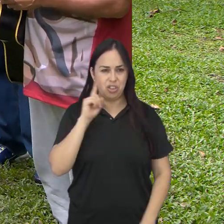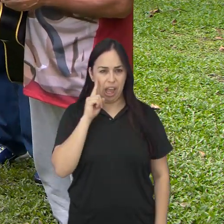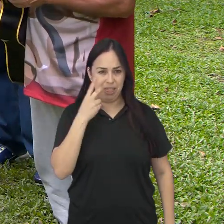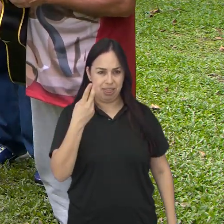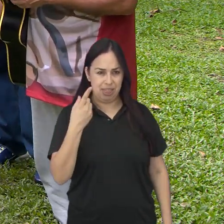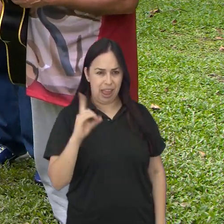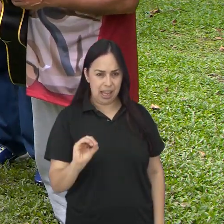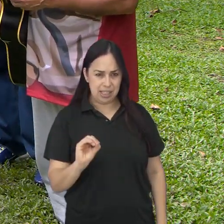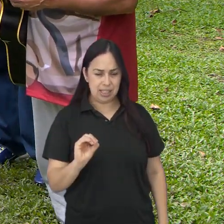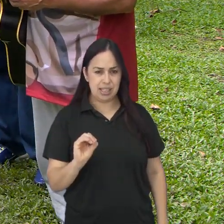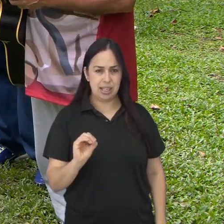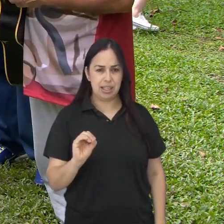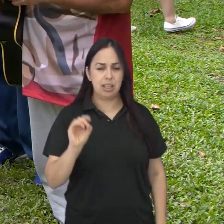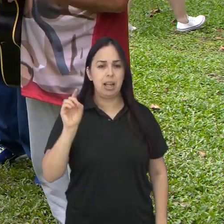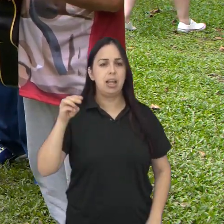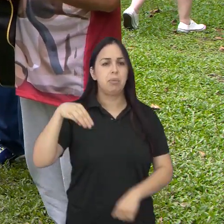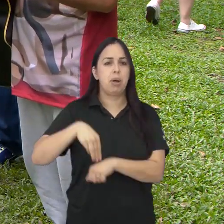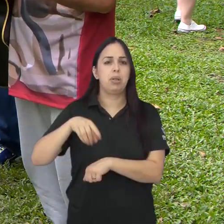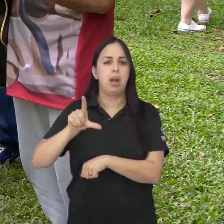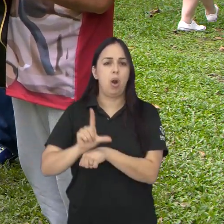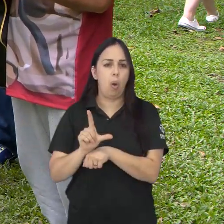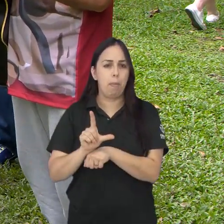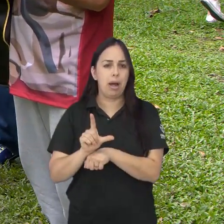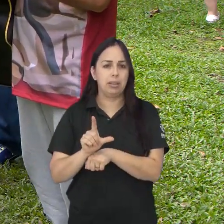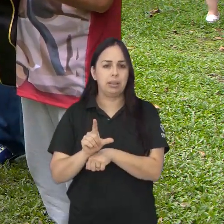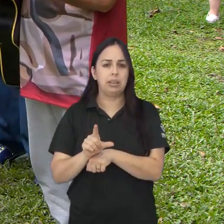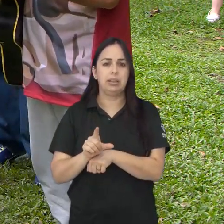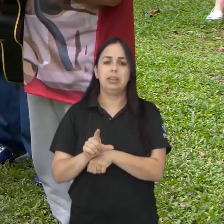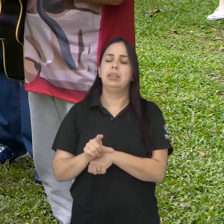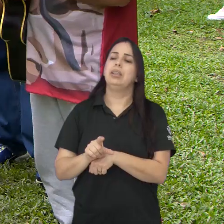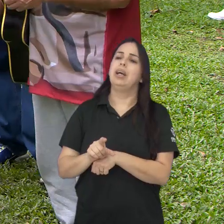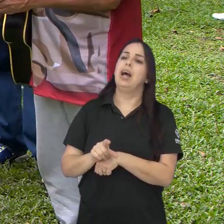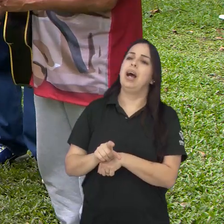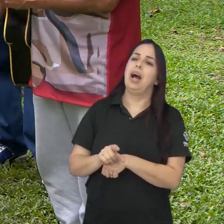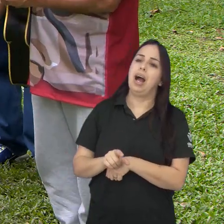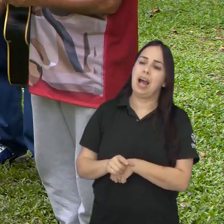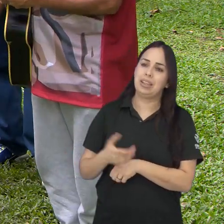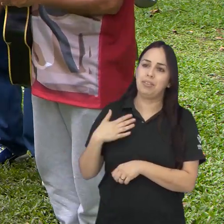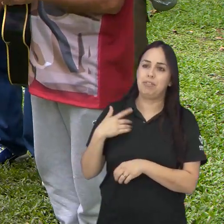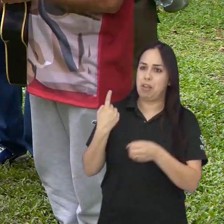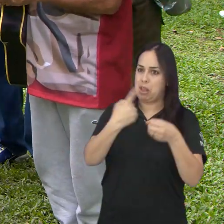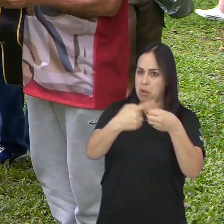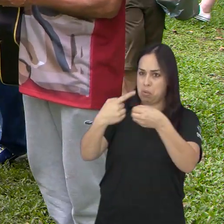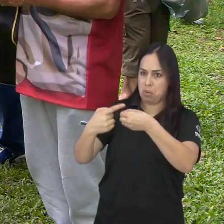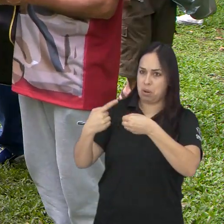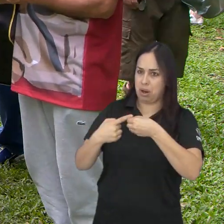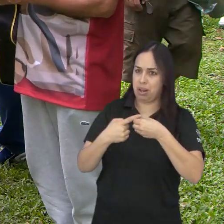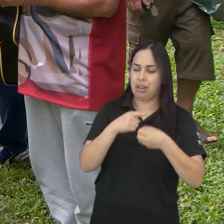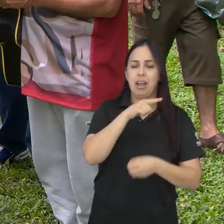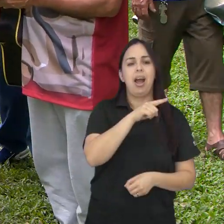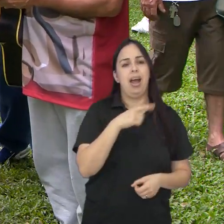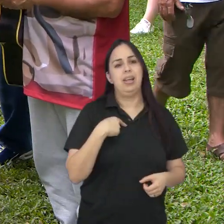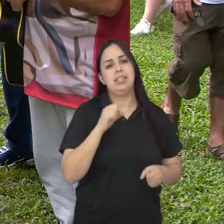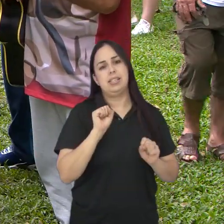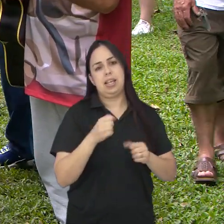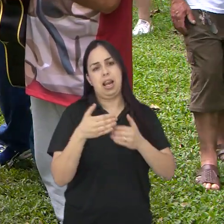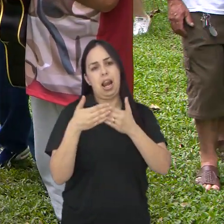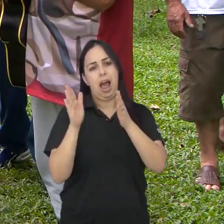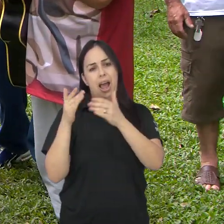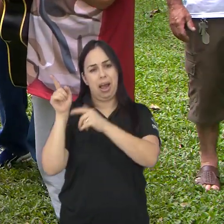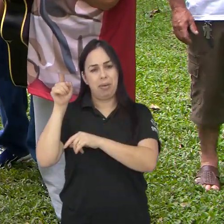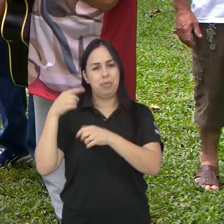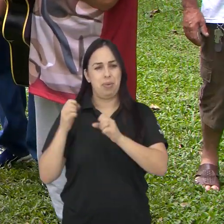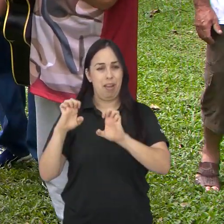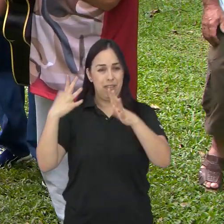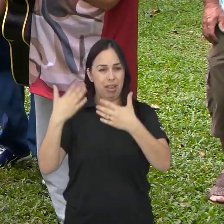10. Dia 10 agora em Monteiro Lobato. Dá até para outras cidades. Fazer uma aberturazinha lá. Nós já tivemos